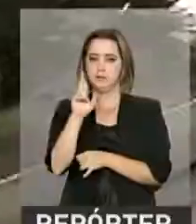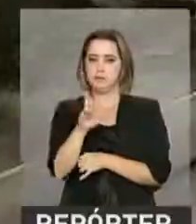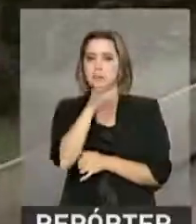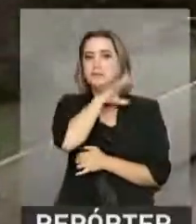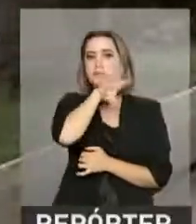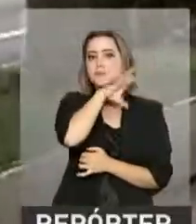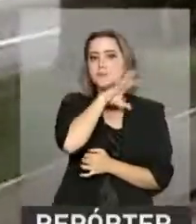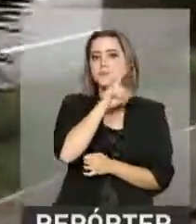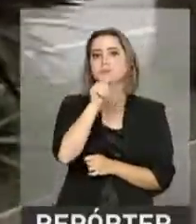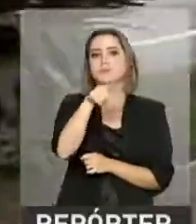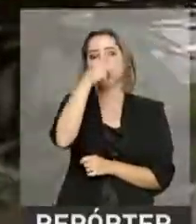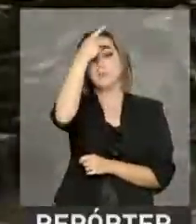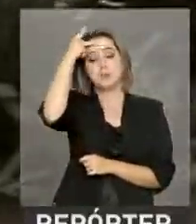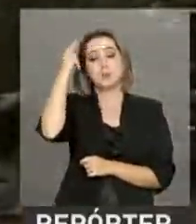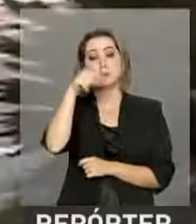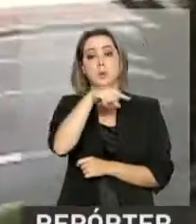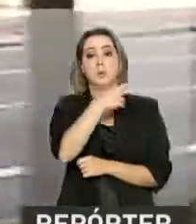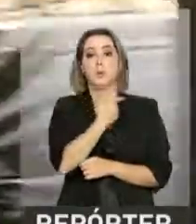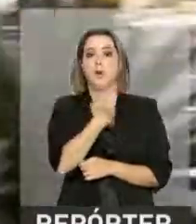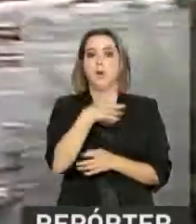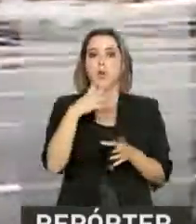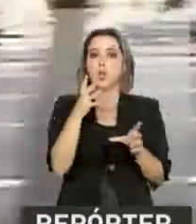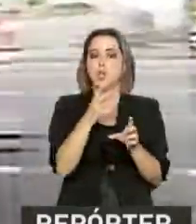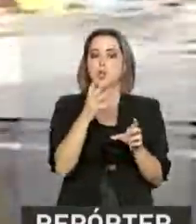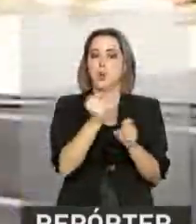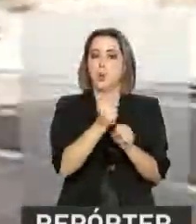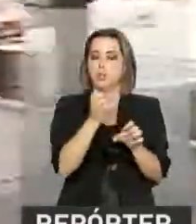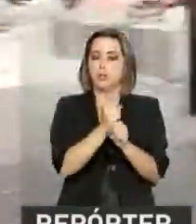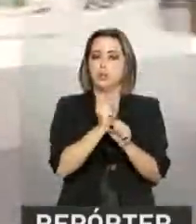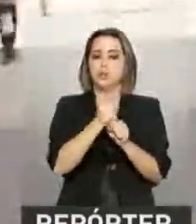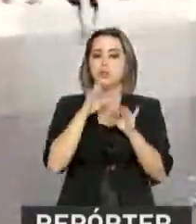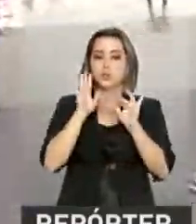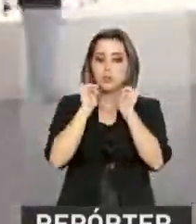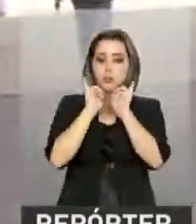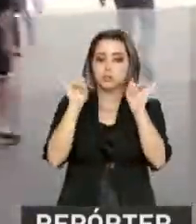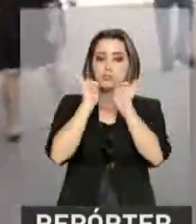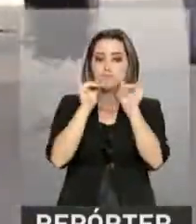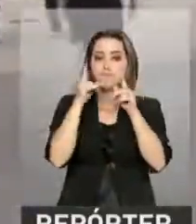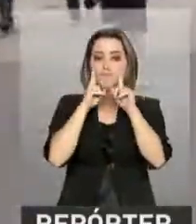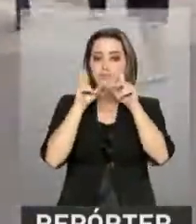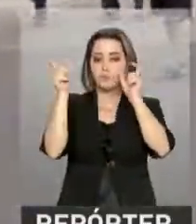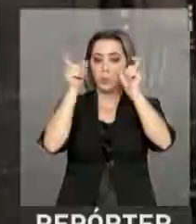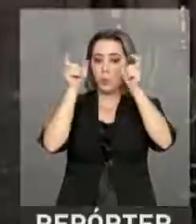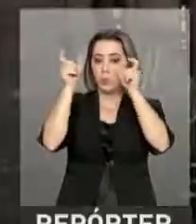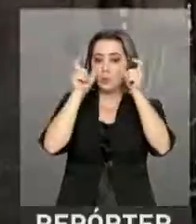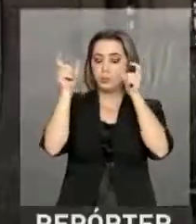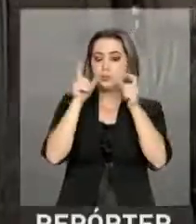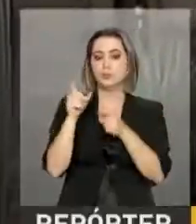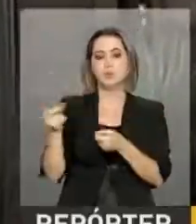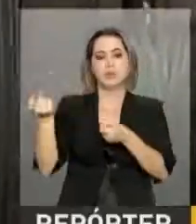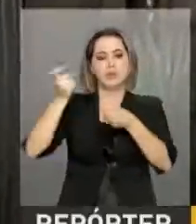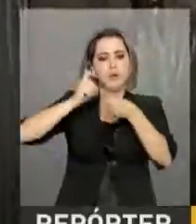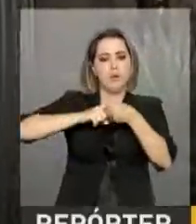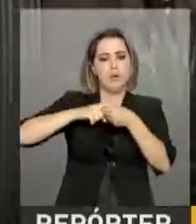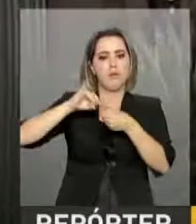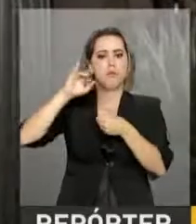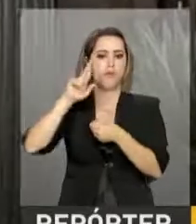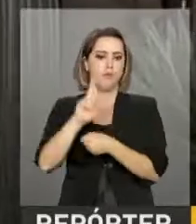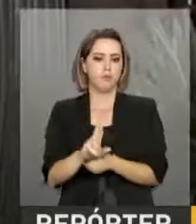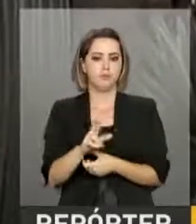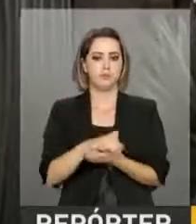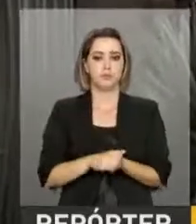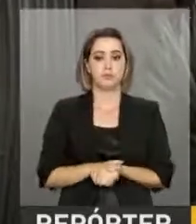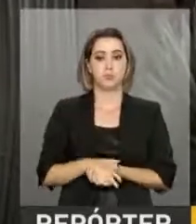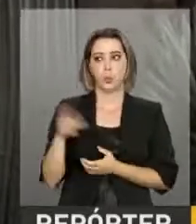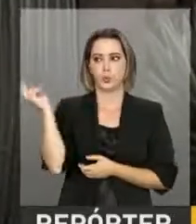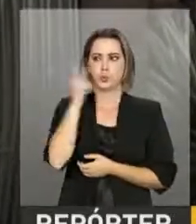renda. Gente como o contador Edivaldo dos Santos, que já fez a declaração de olho na restituição. Para receber mais rápido o valor,